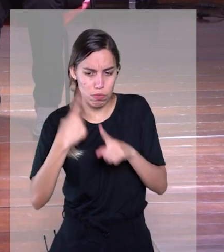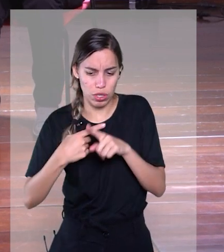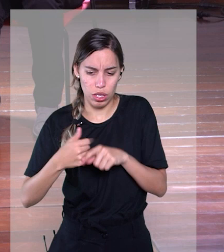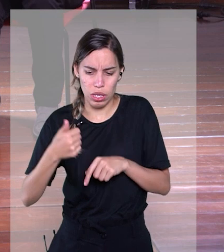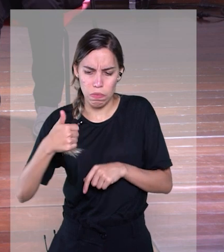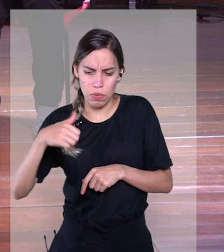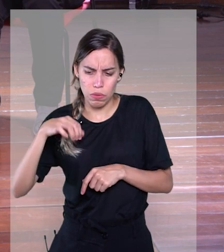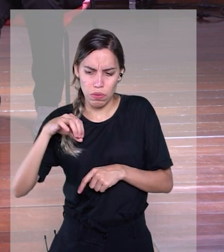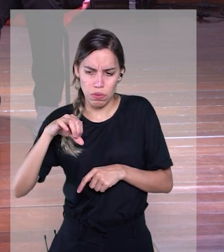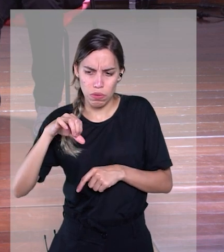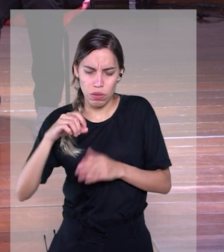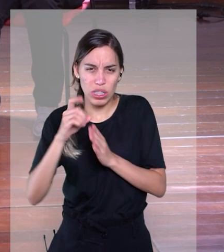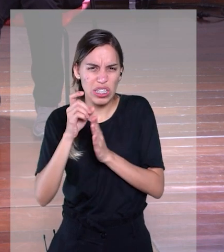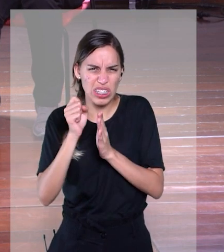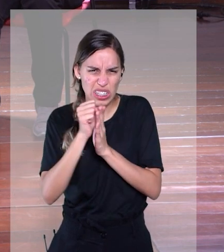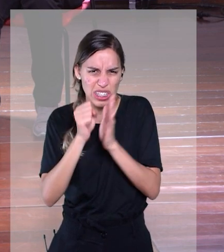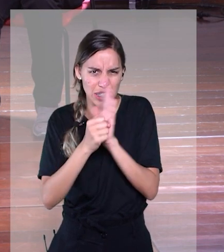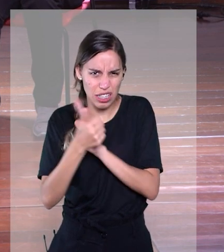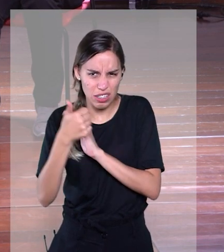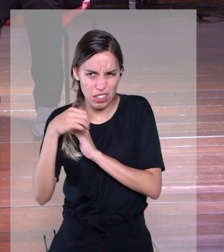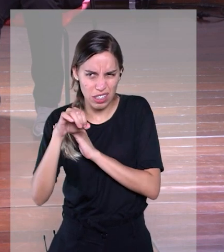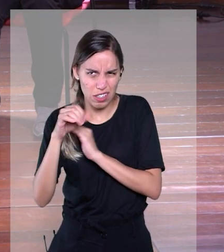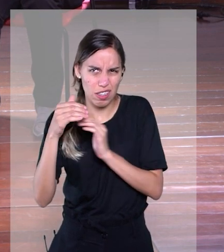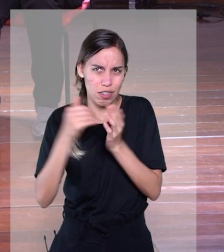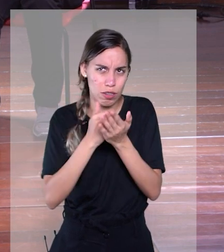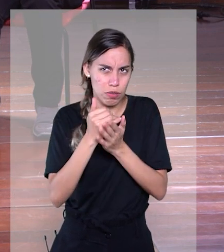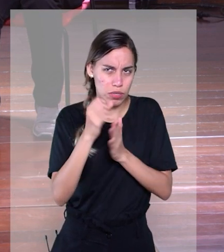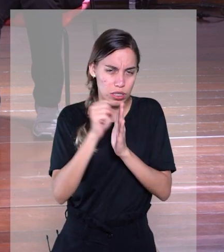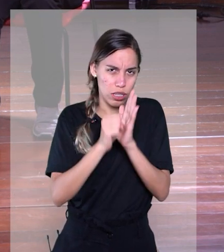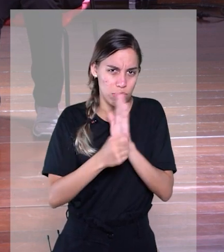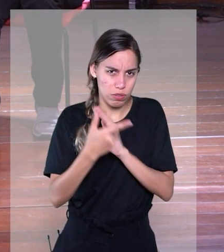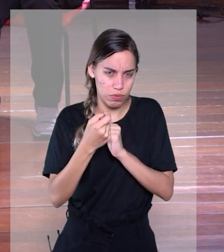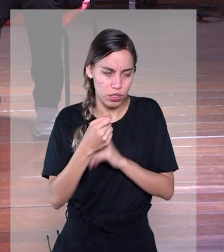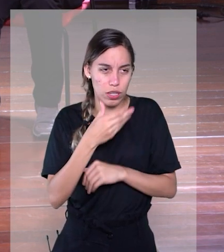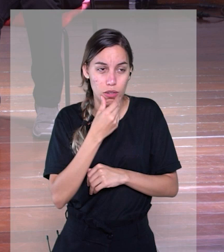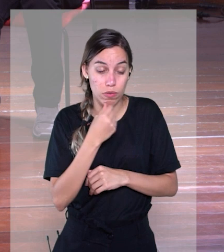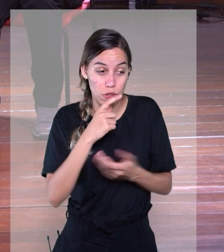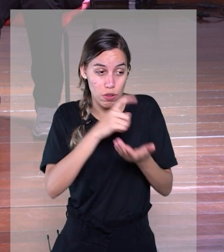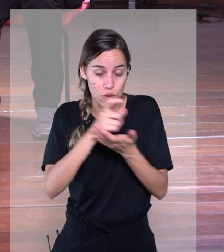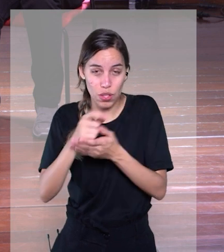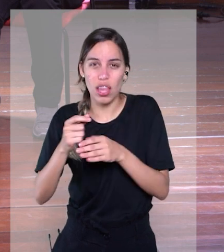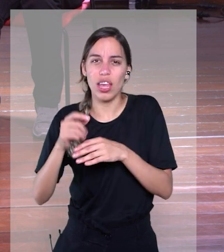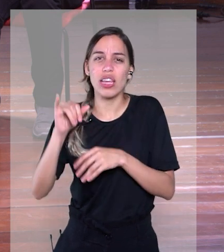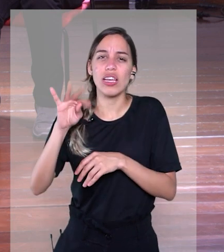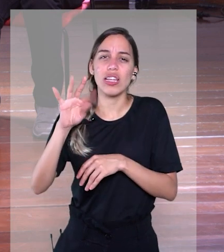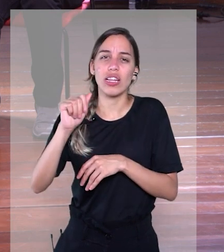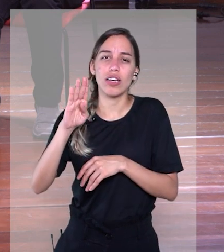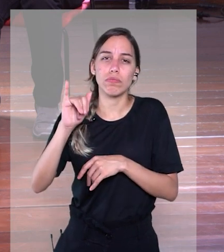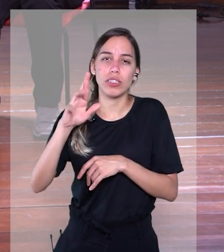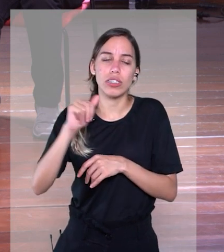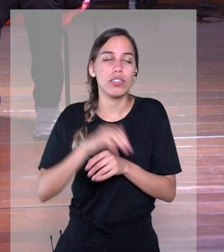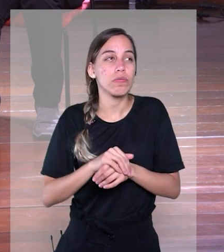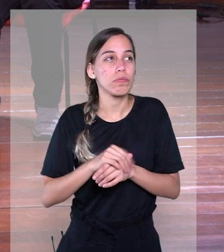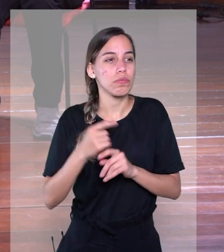século XX, ele fotografou a comunidade itabirana, não só a